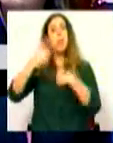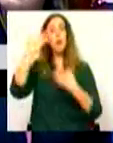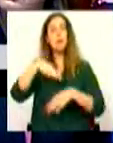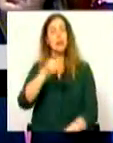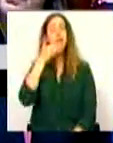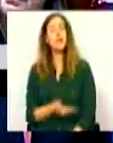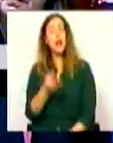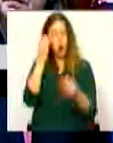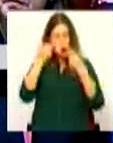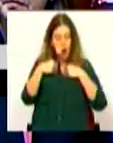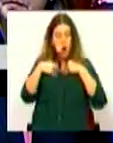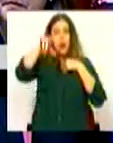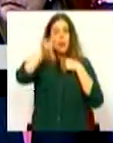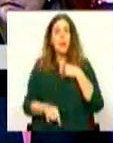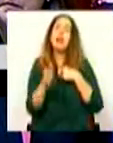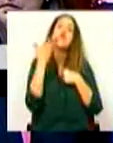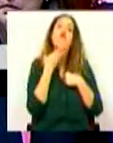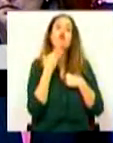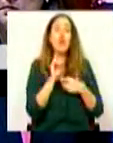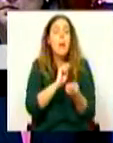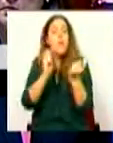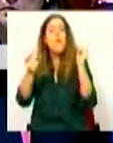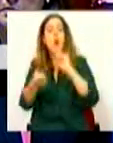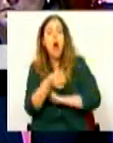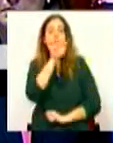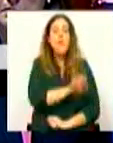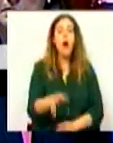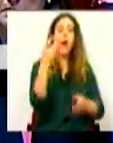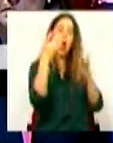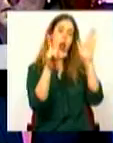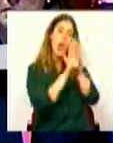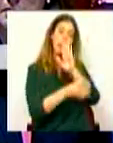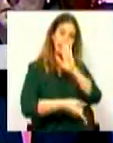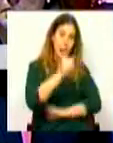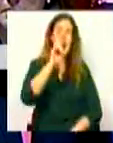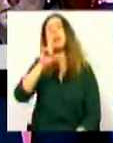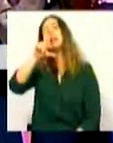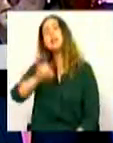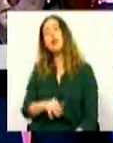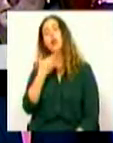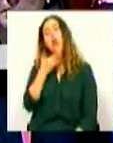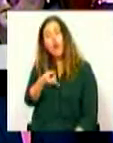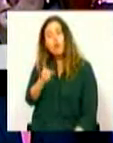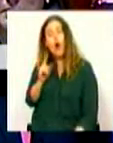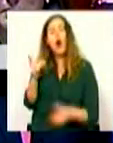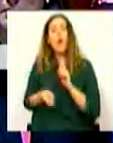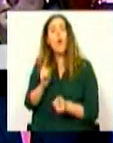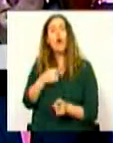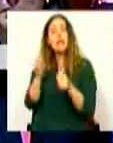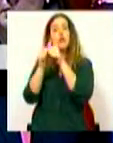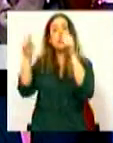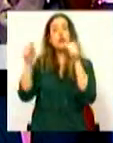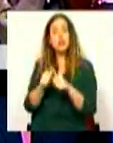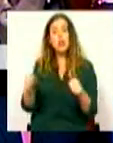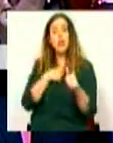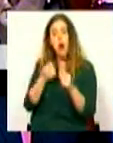nos ensinou que não basta a alteração dos tipos legais, nem tampouco do sistema